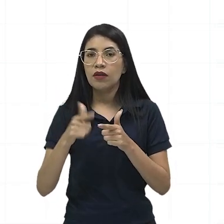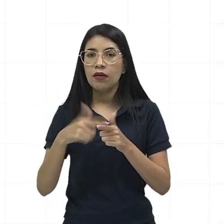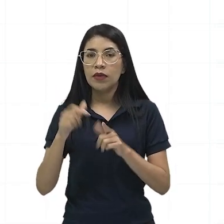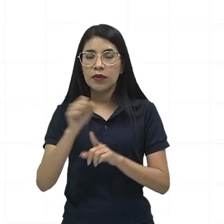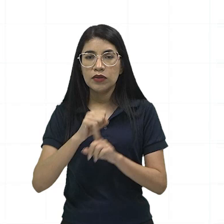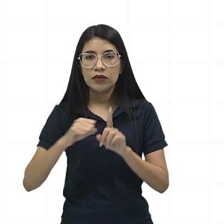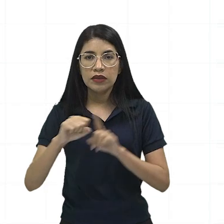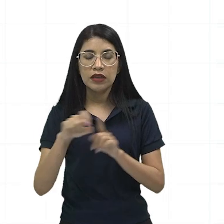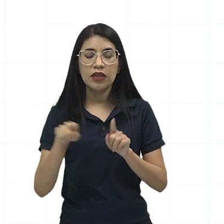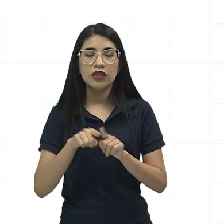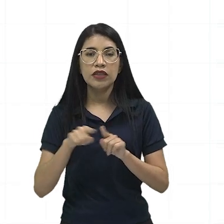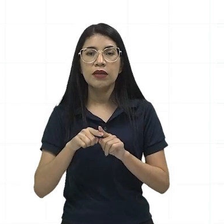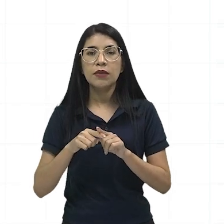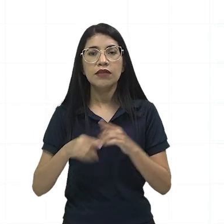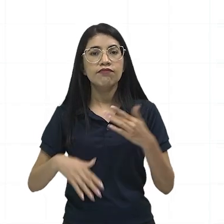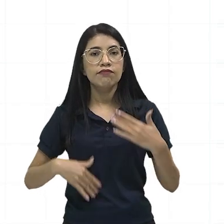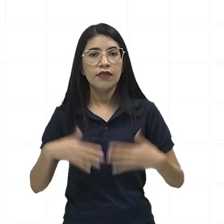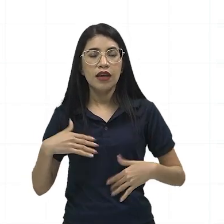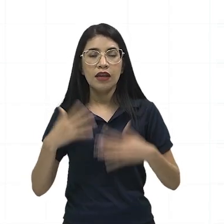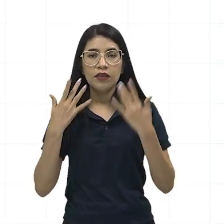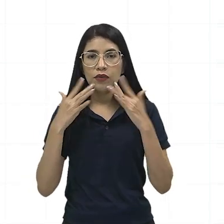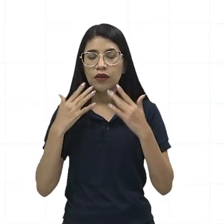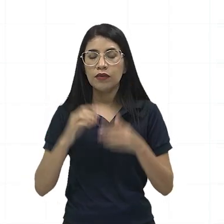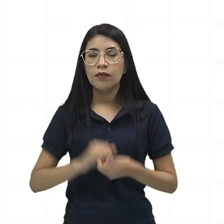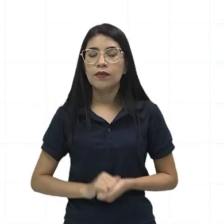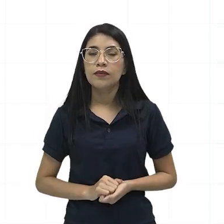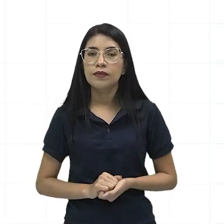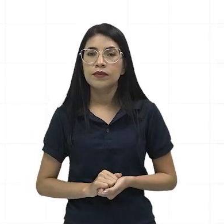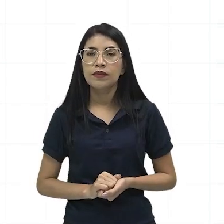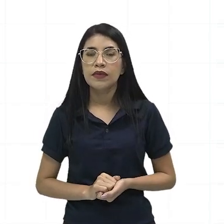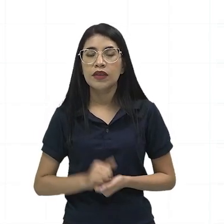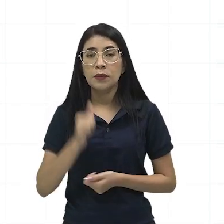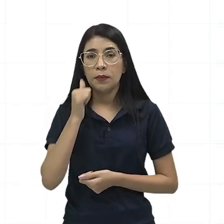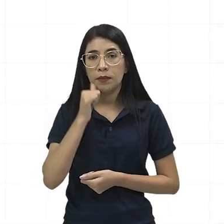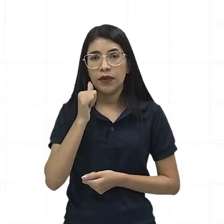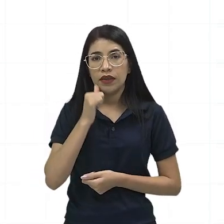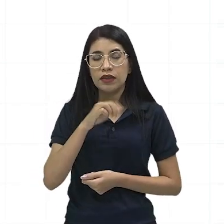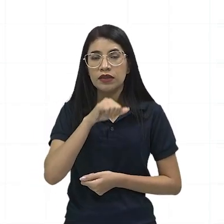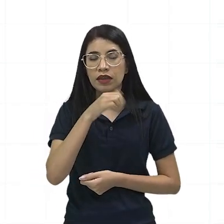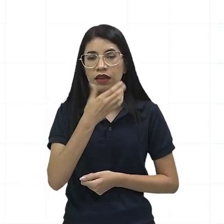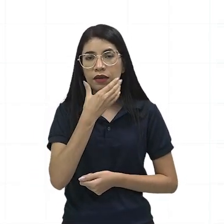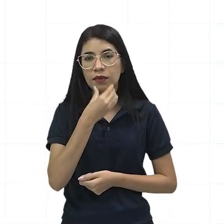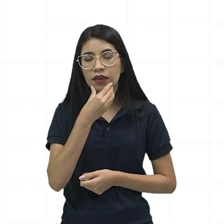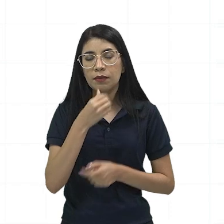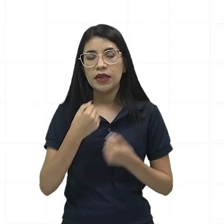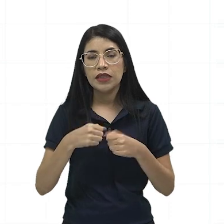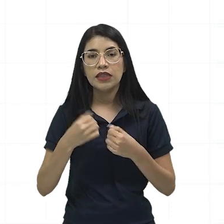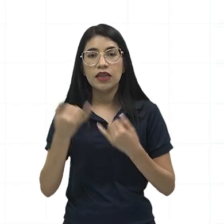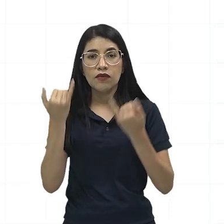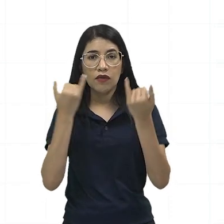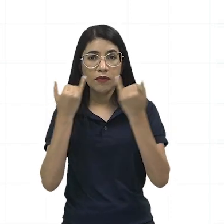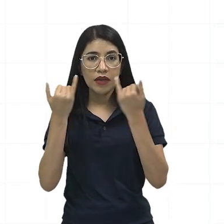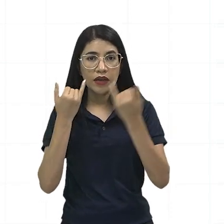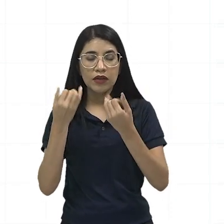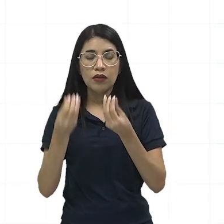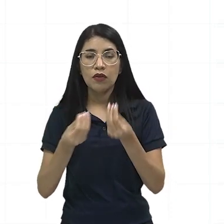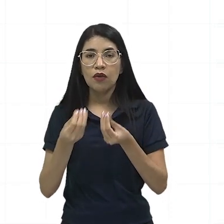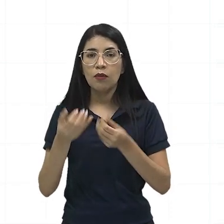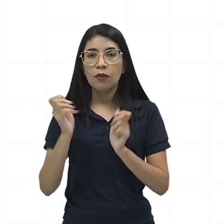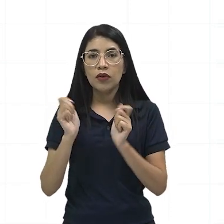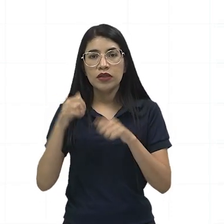e biológicos. Vou já mostrar para vocês alguns exemplos. Meninos e meninas devem se informar sobre os